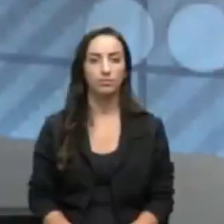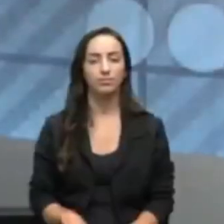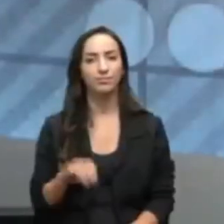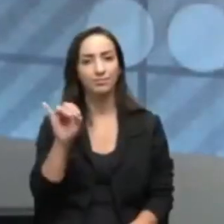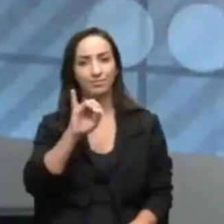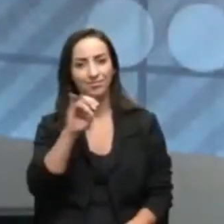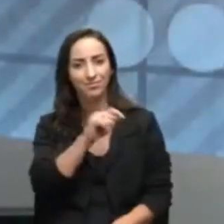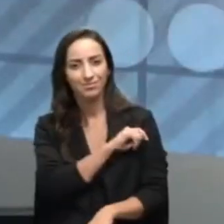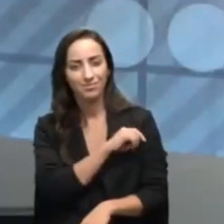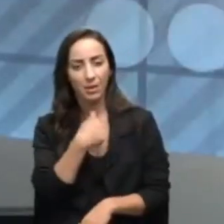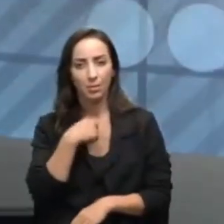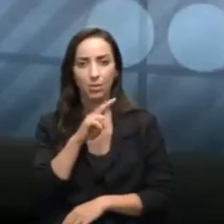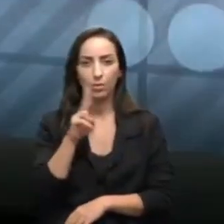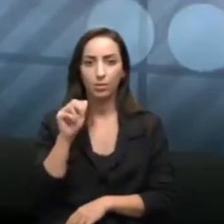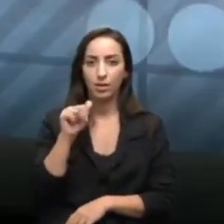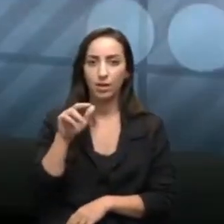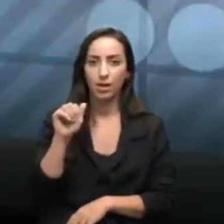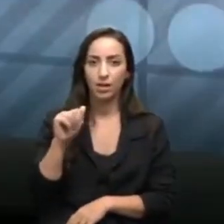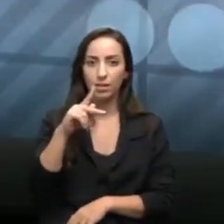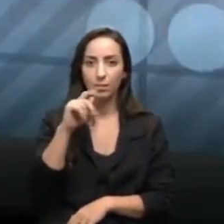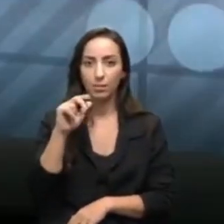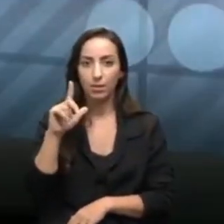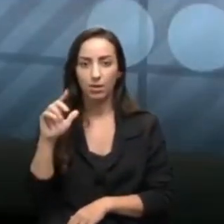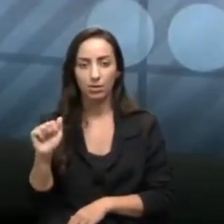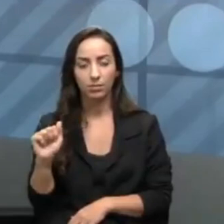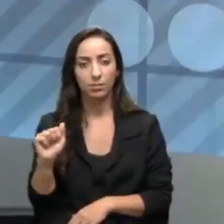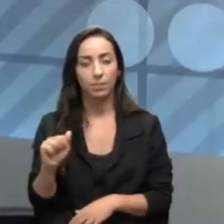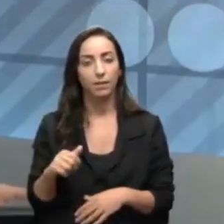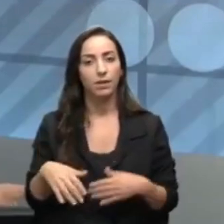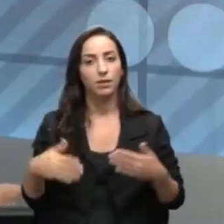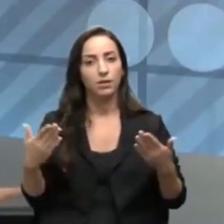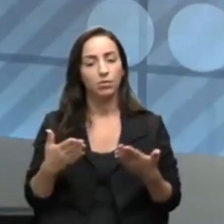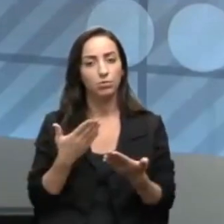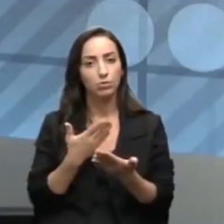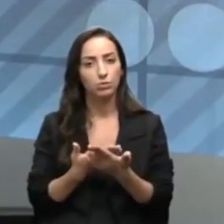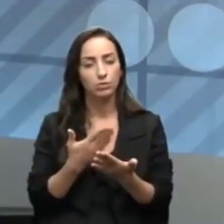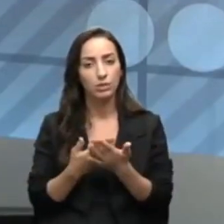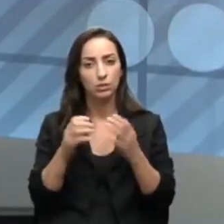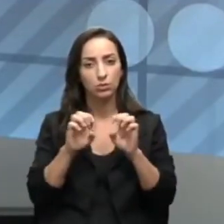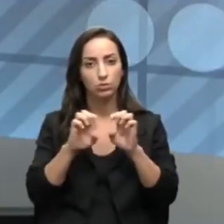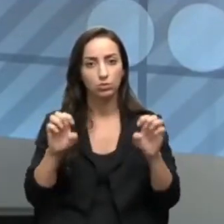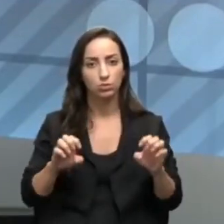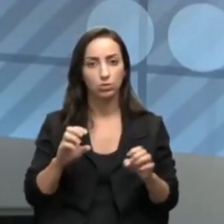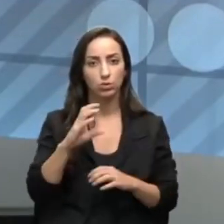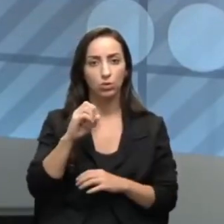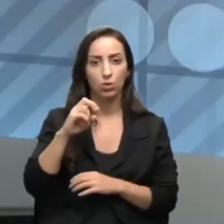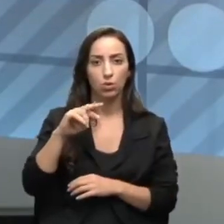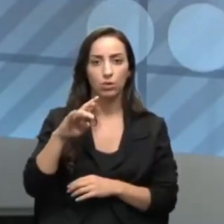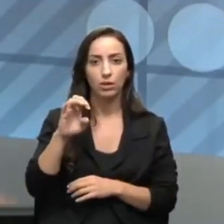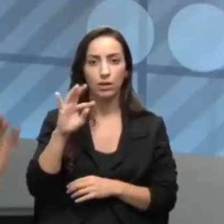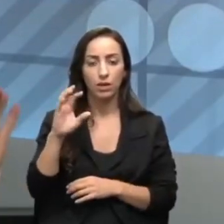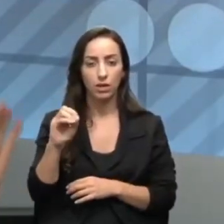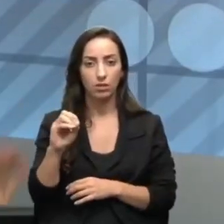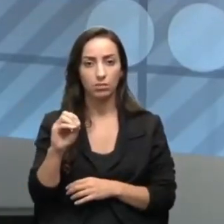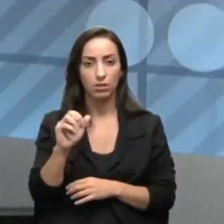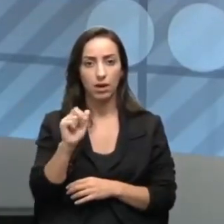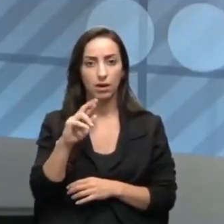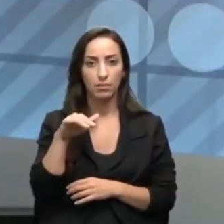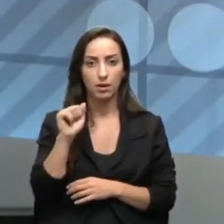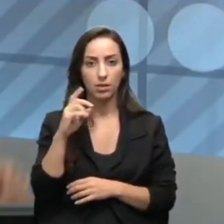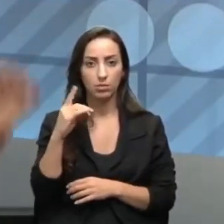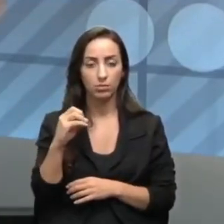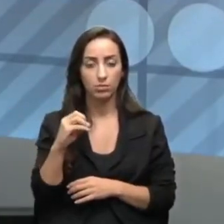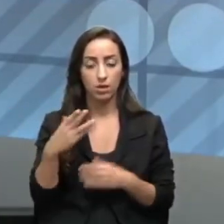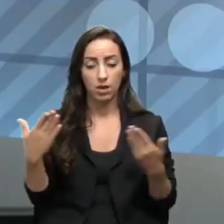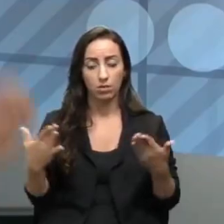Olá, aluno! Meu nome é Ana Paula Vedoato Torres e nós estamos estudando as estruturas de concreto armado. Nesta sessão, nós vamos